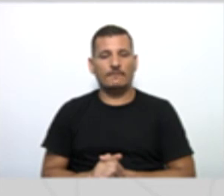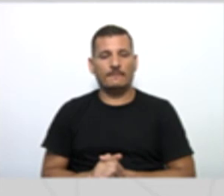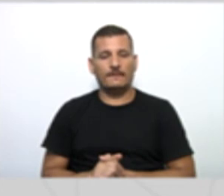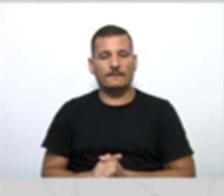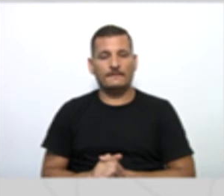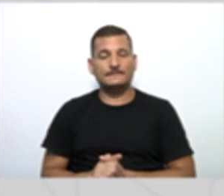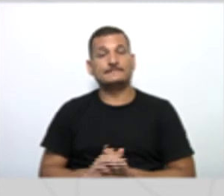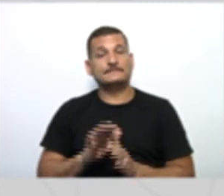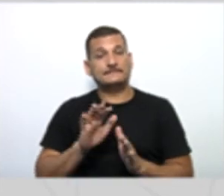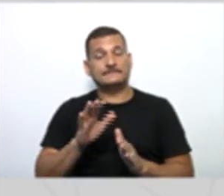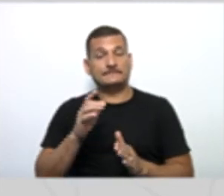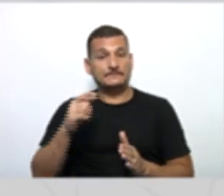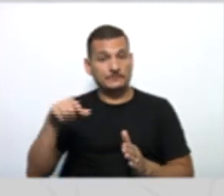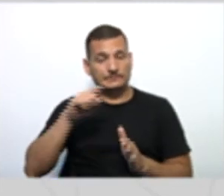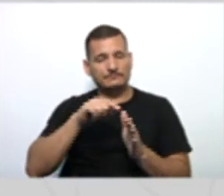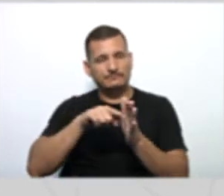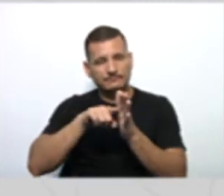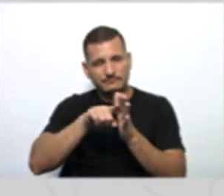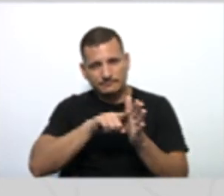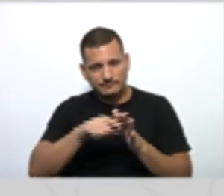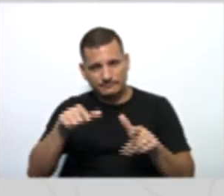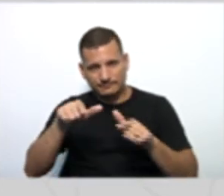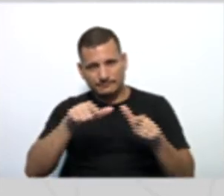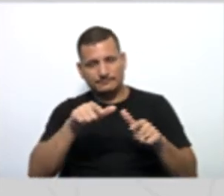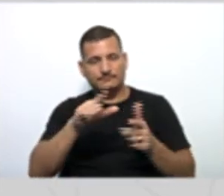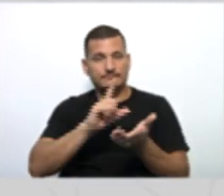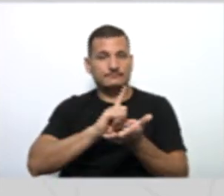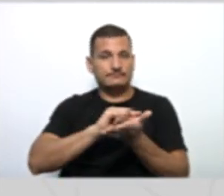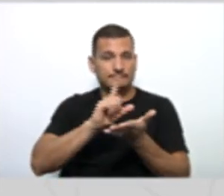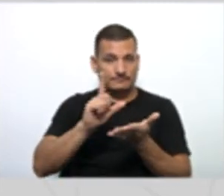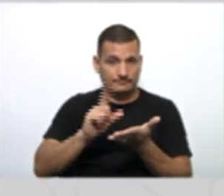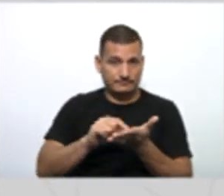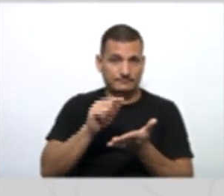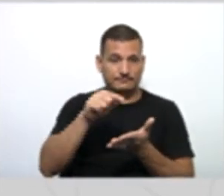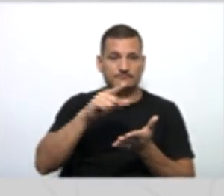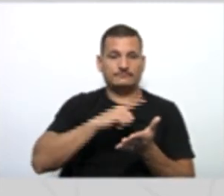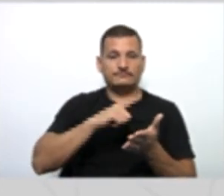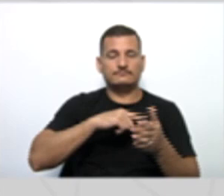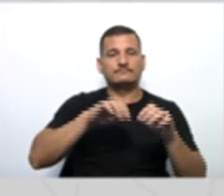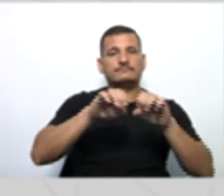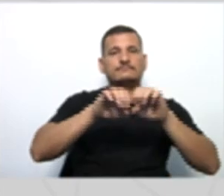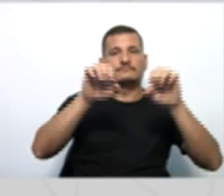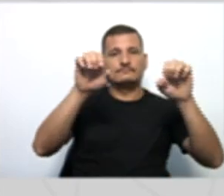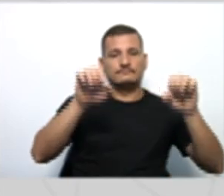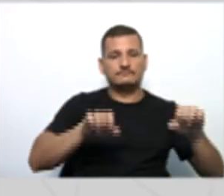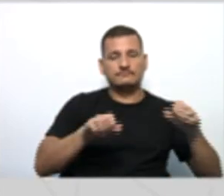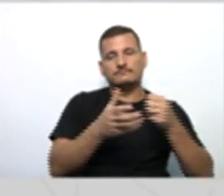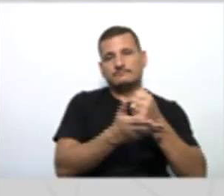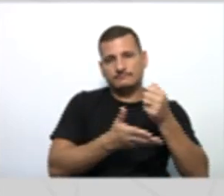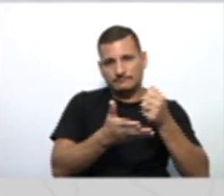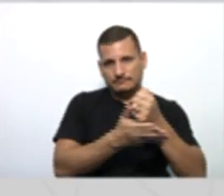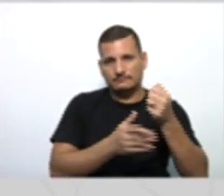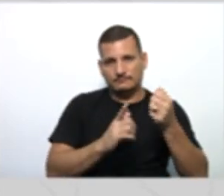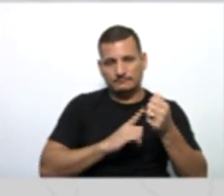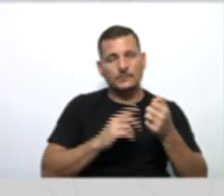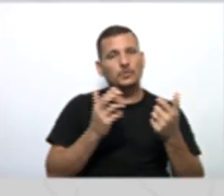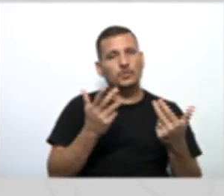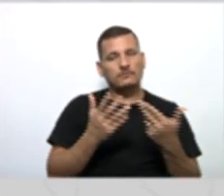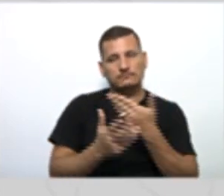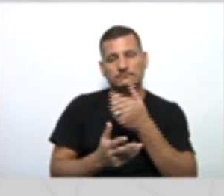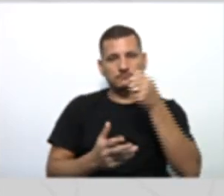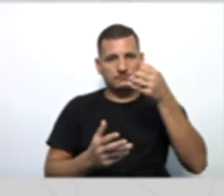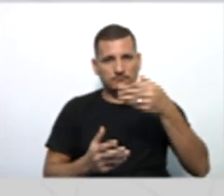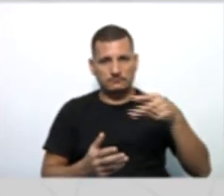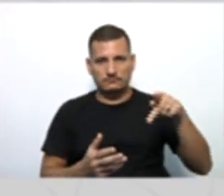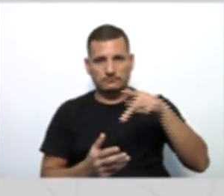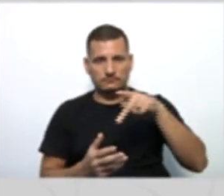Quando nós trabalhamos com o artigo científico, ele tem uma estrutura básica. Ele, como o professor Cássio disse,